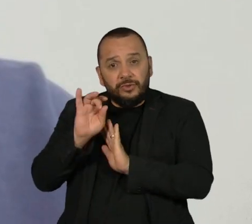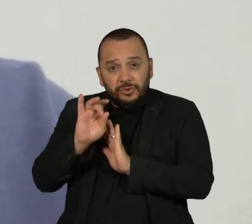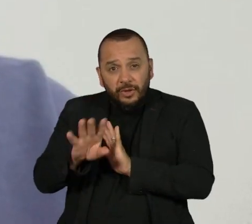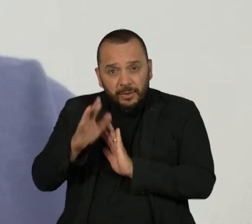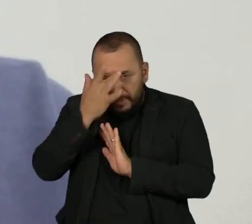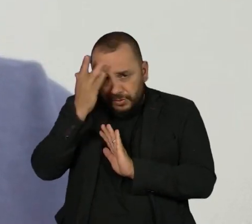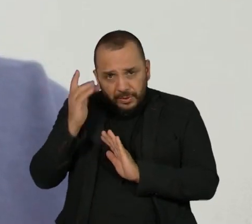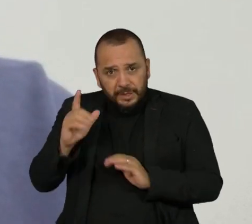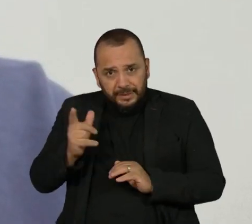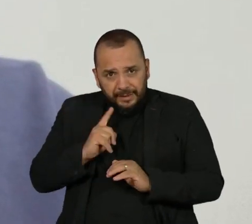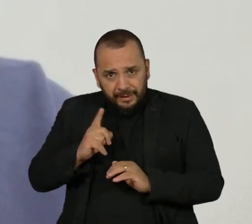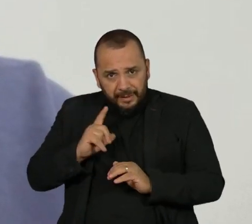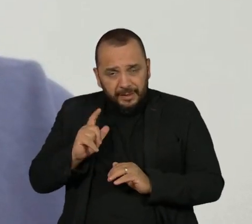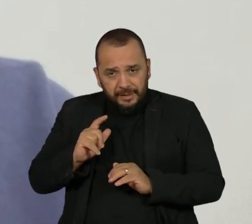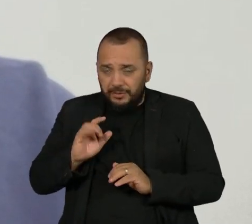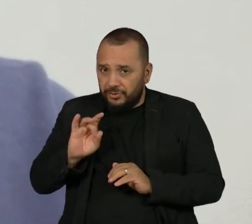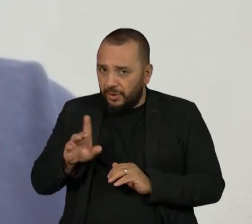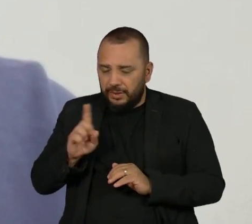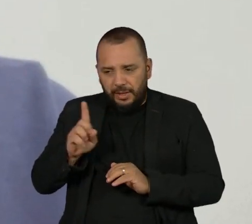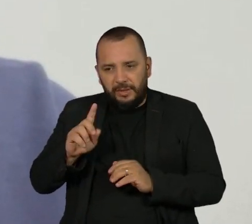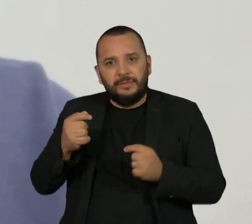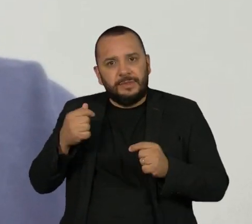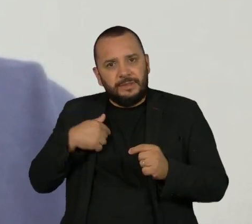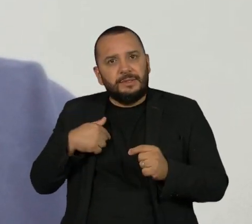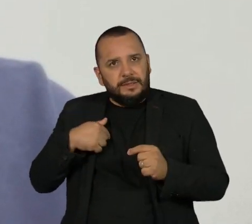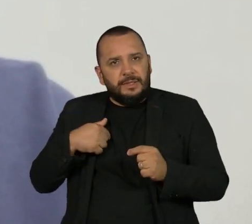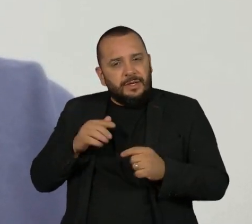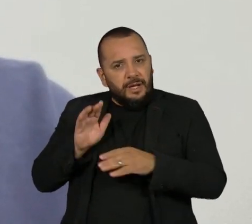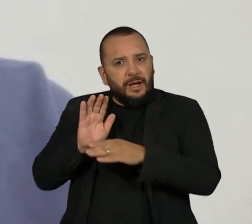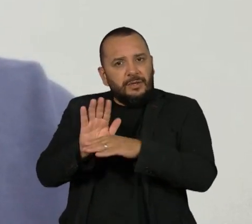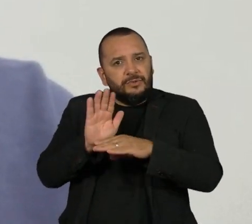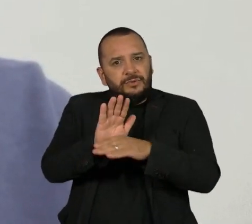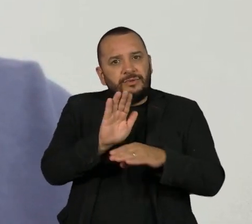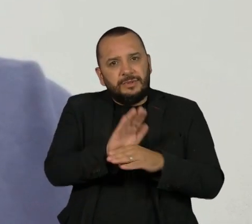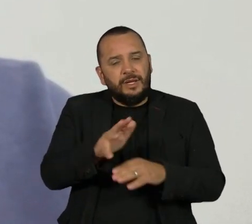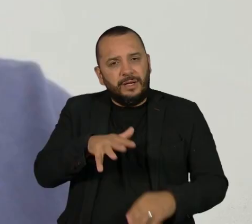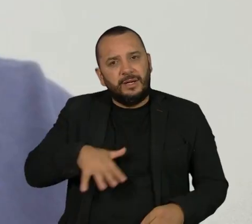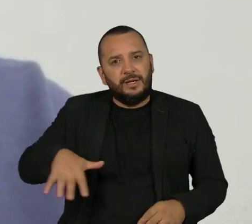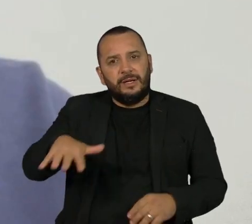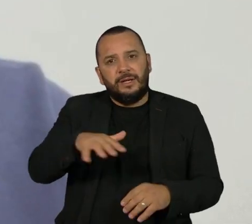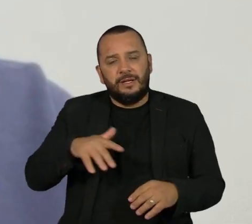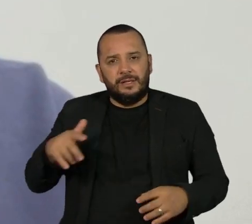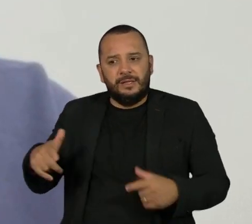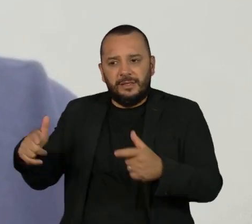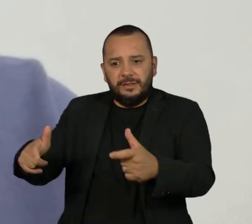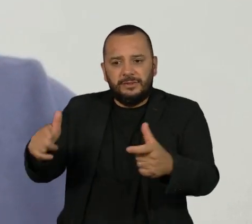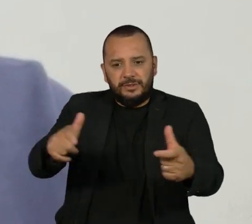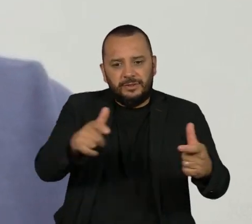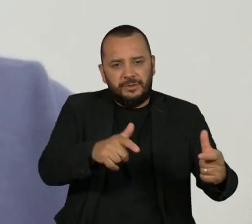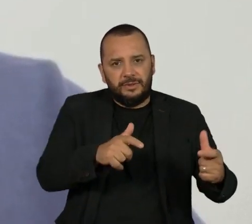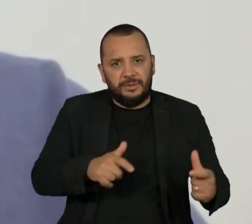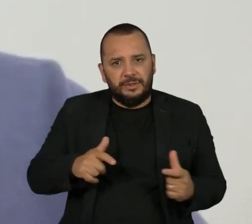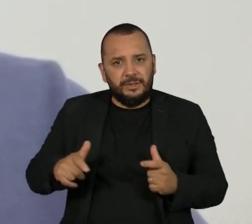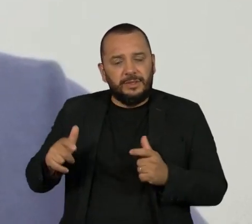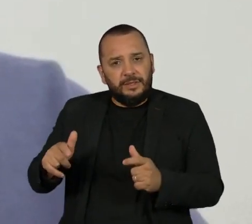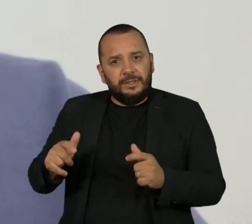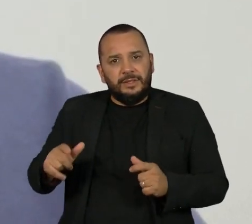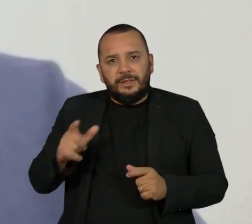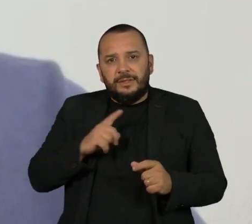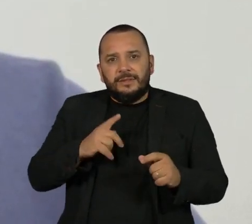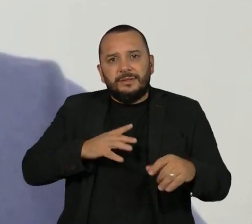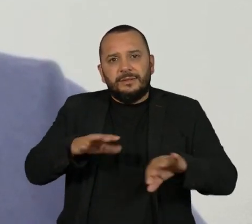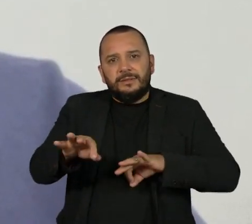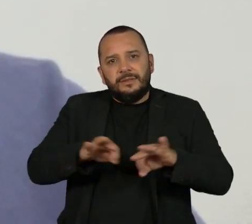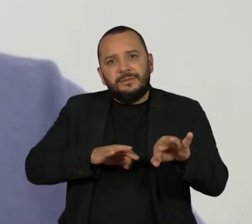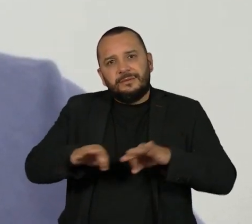né? Mas é o momento de escutar realmente, né, as regiões para que tenhamos programas